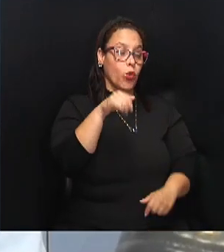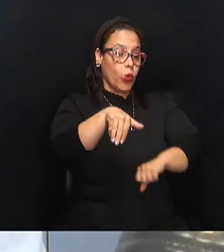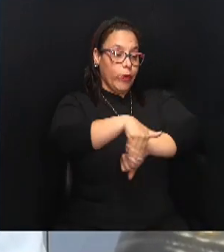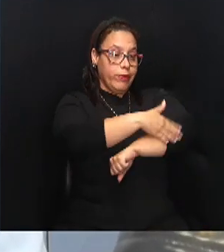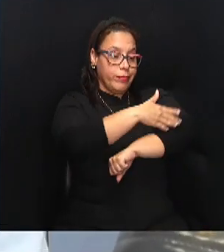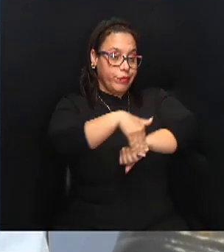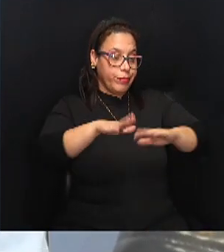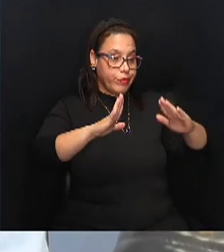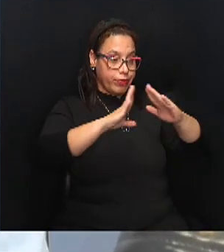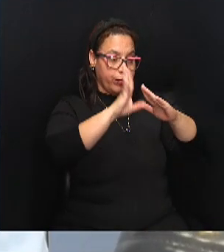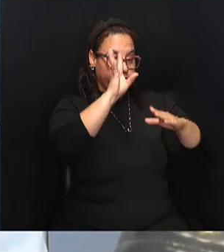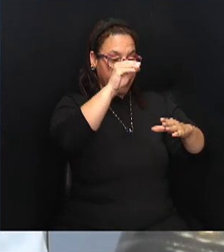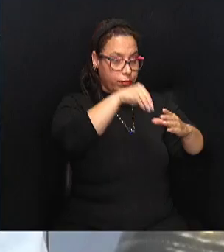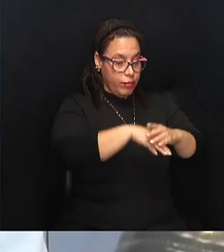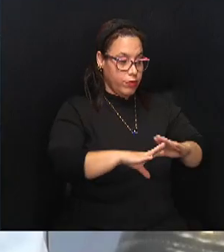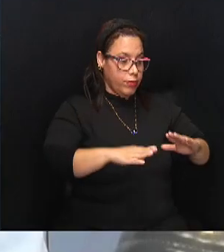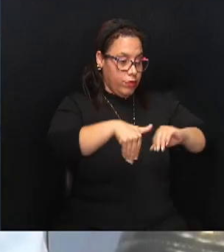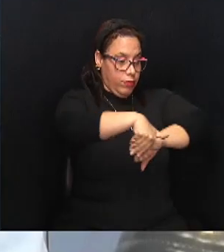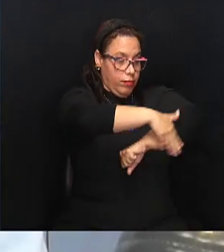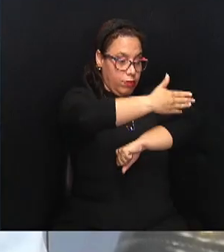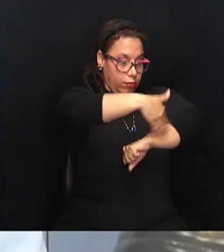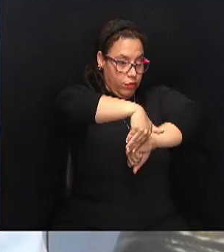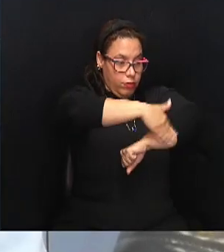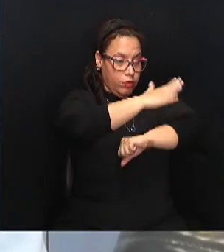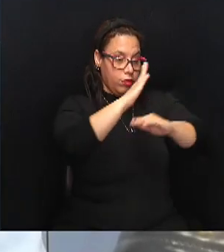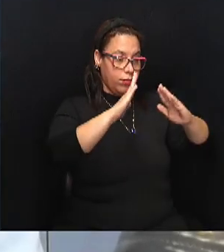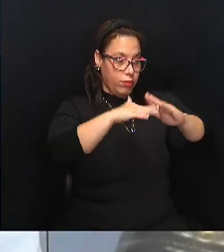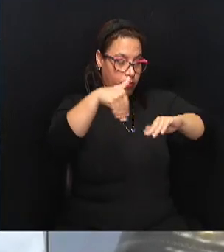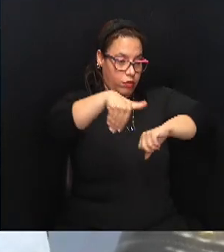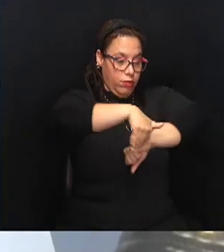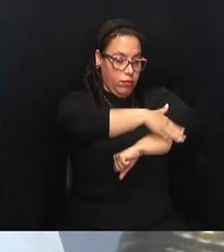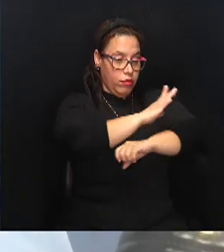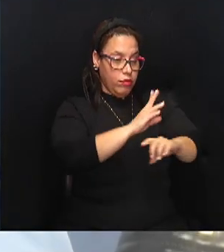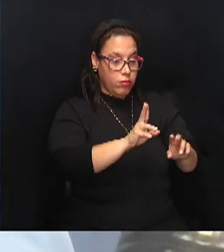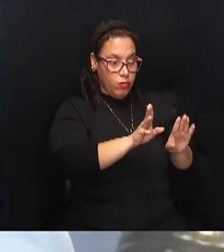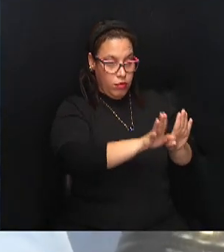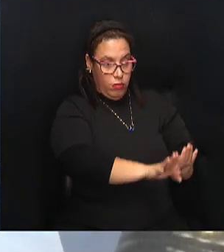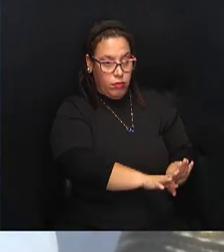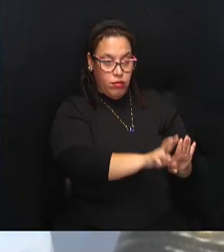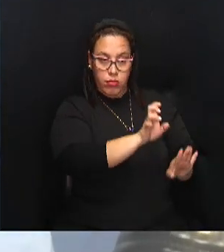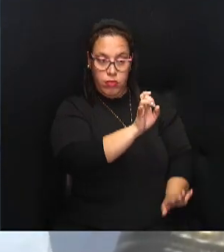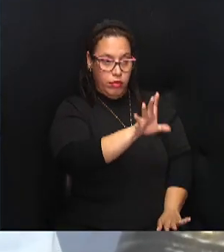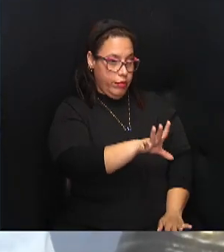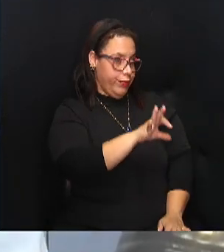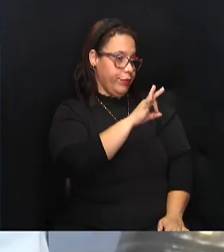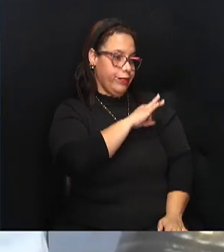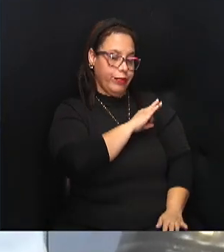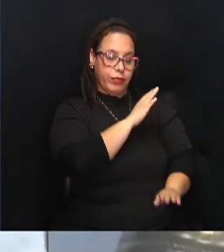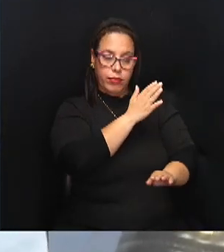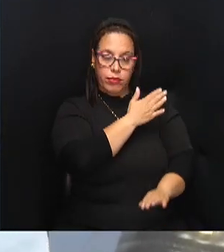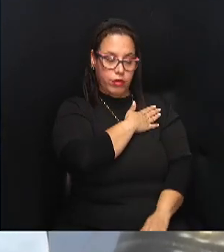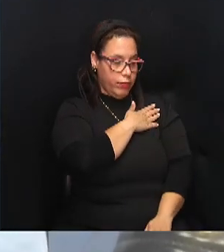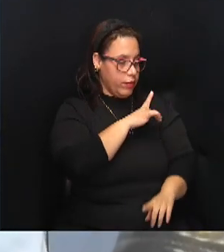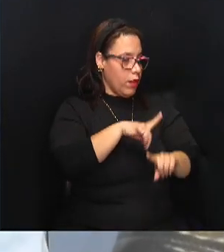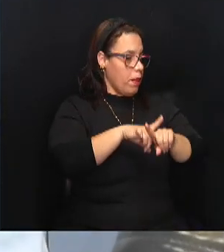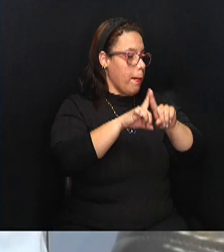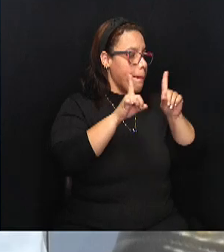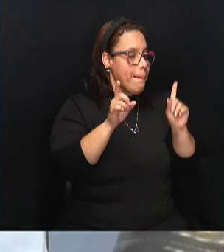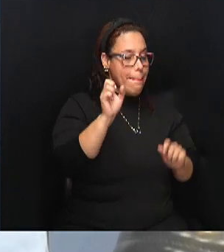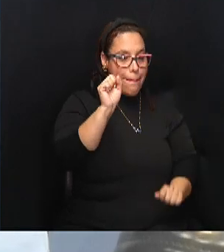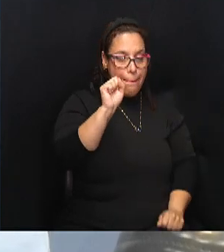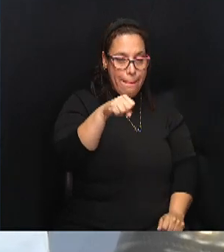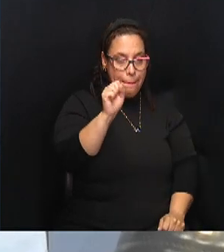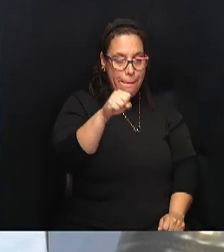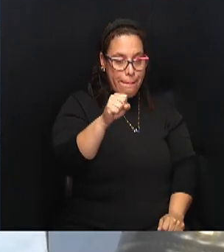rua, né? E é evidente que a questão dos moradores de rua não se trata simplesmente com policial militar, mas é sim